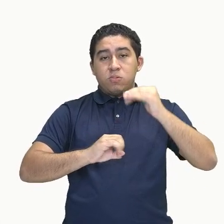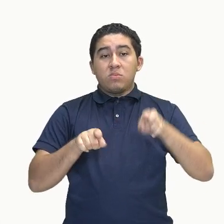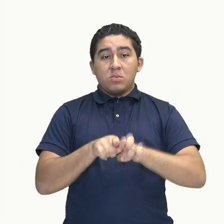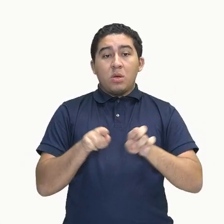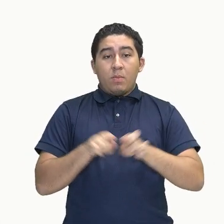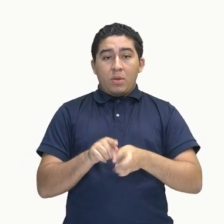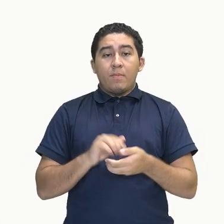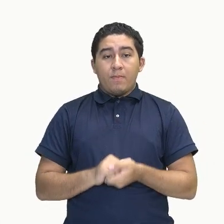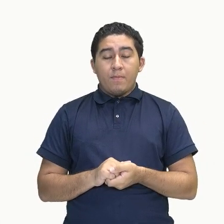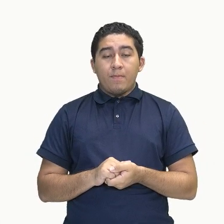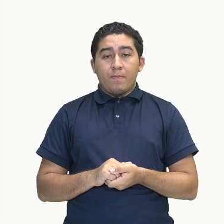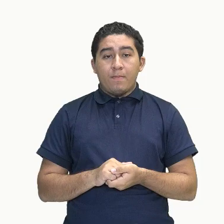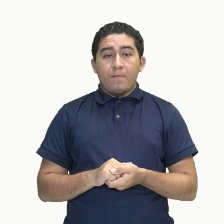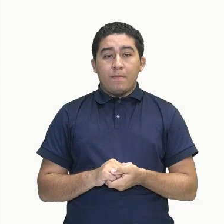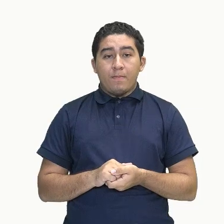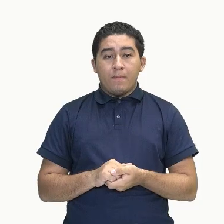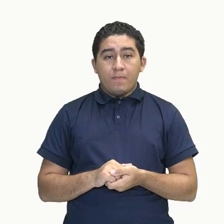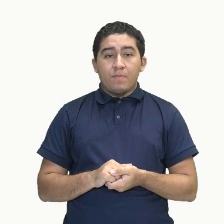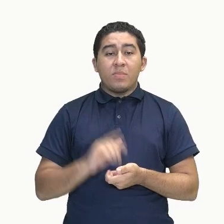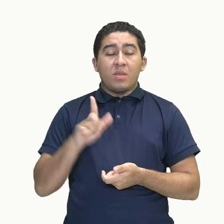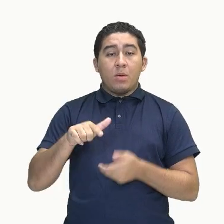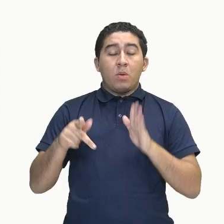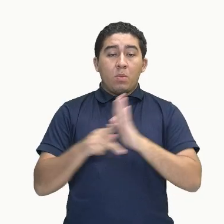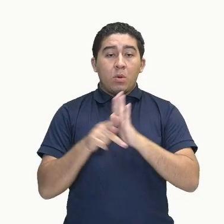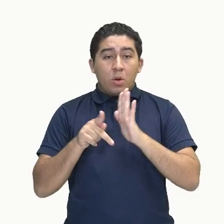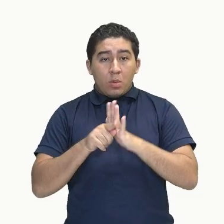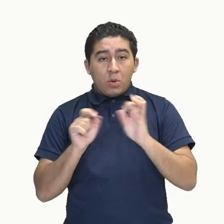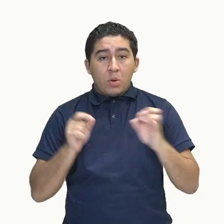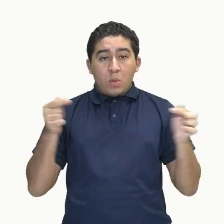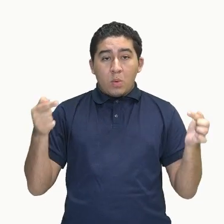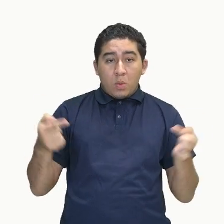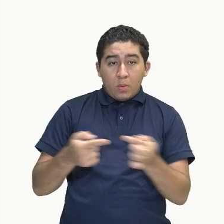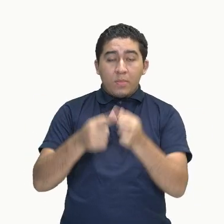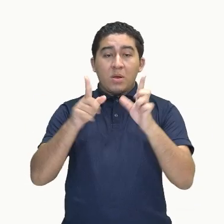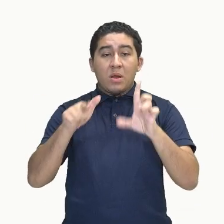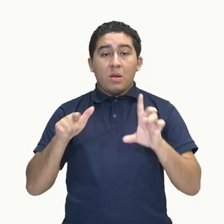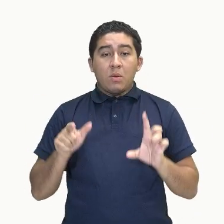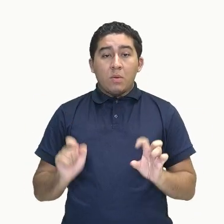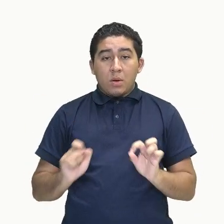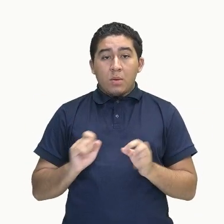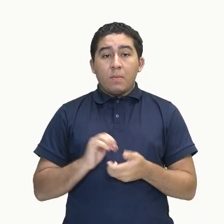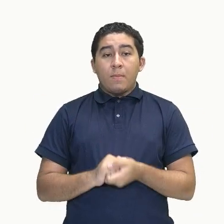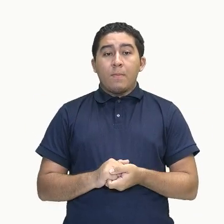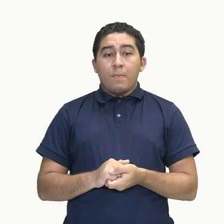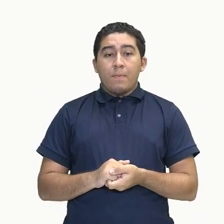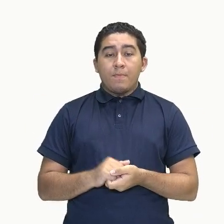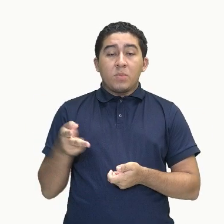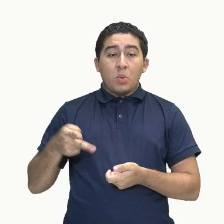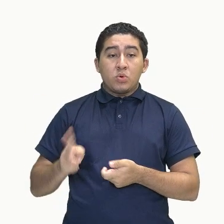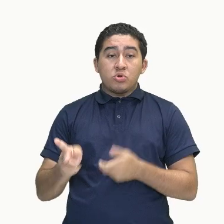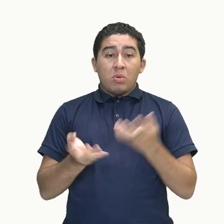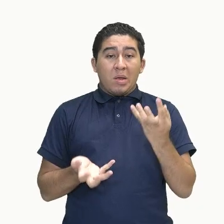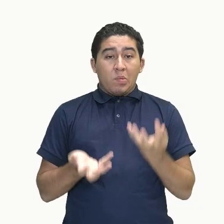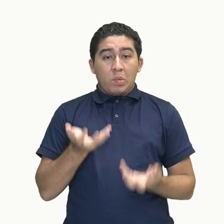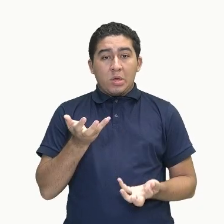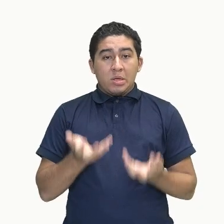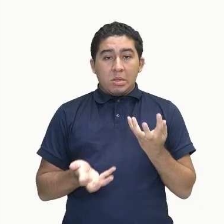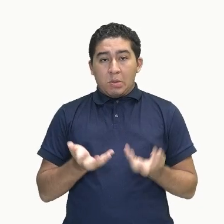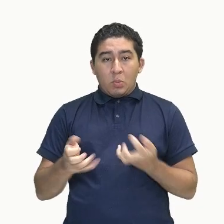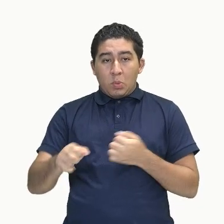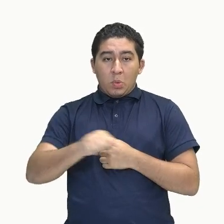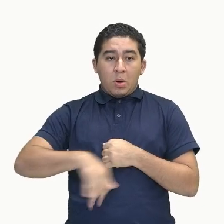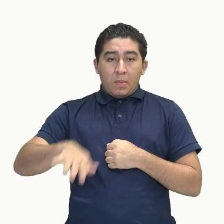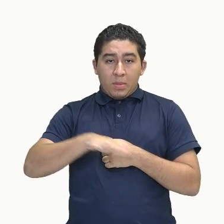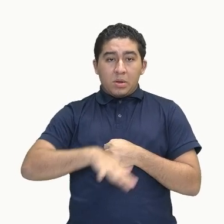suas funções, tá bom? E isso tudo para, entre si, né, manter o equilíbrio